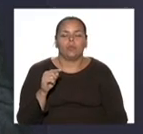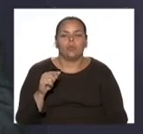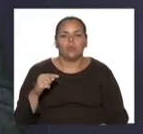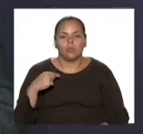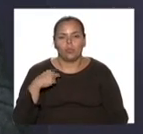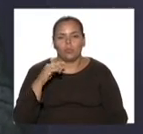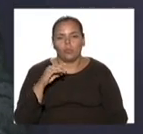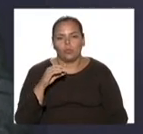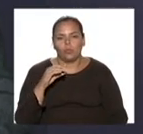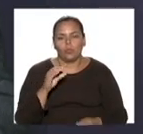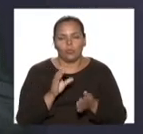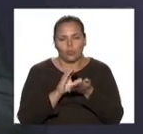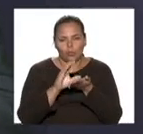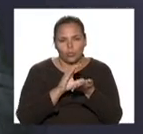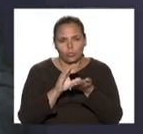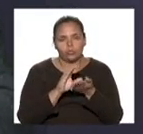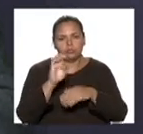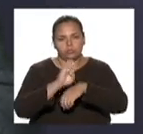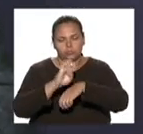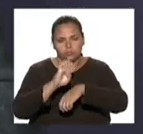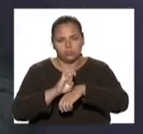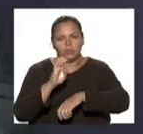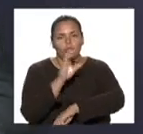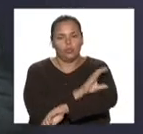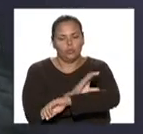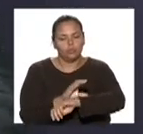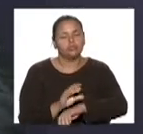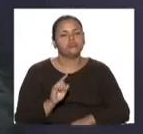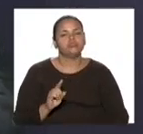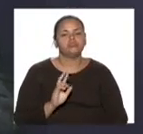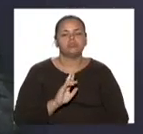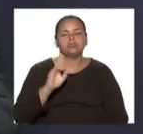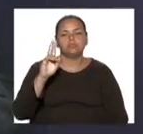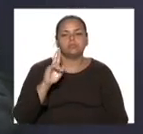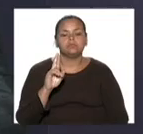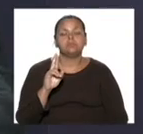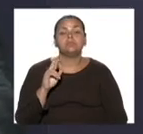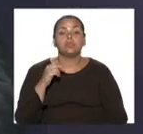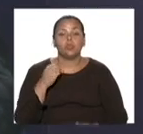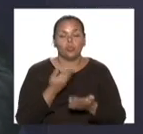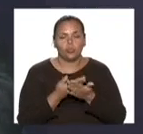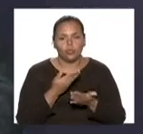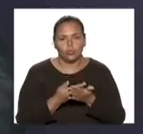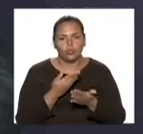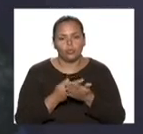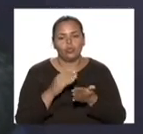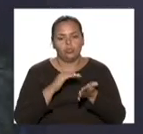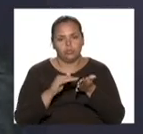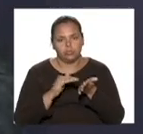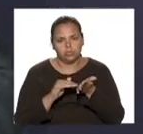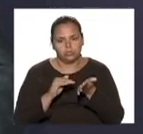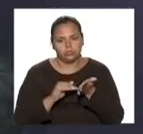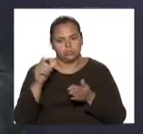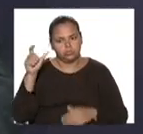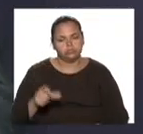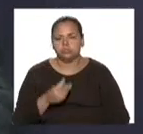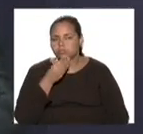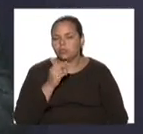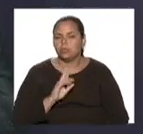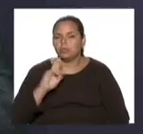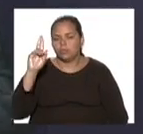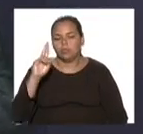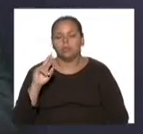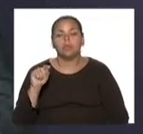Estadual de Cultura, porque há uma demanda para que mais segmentos possam ser representados. Então, o estudo que o secretário ficou de